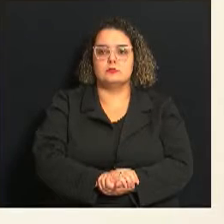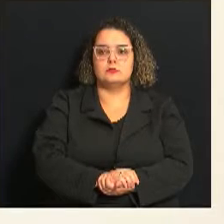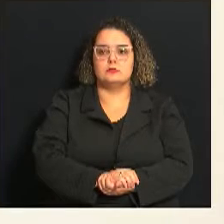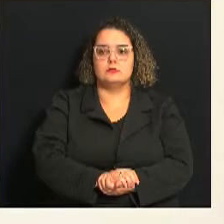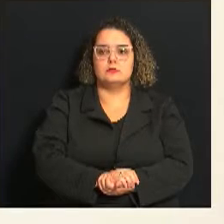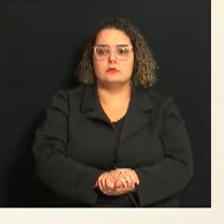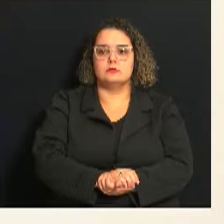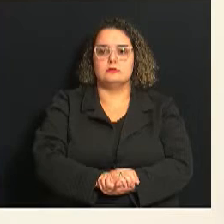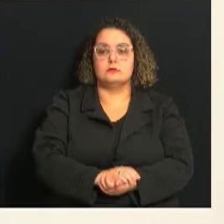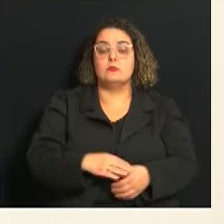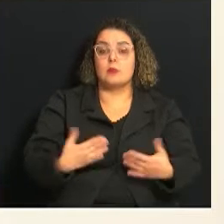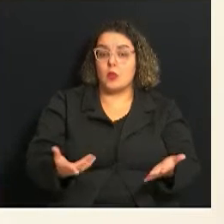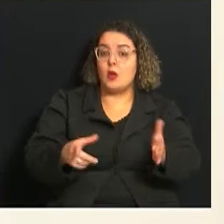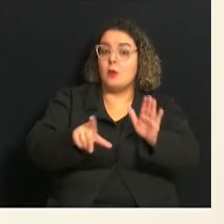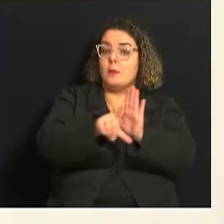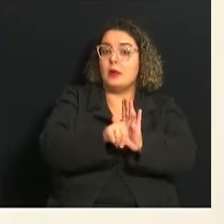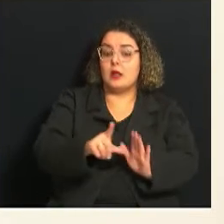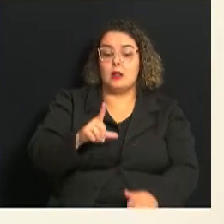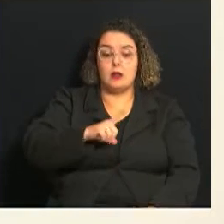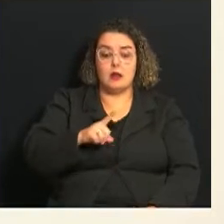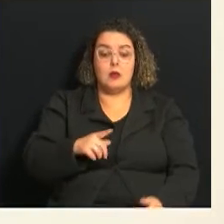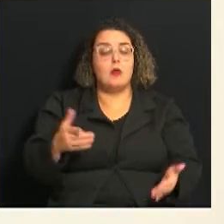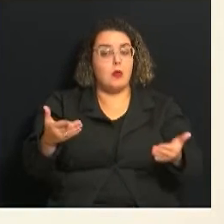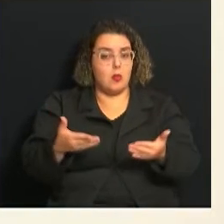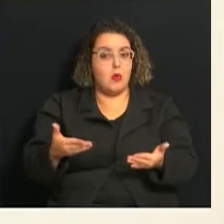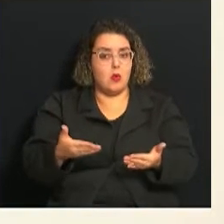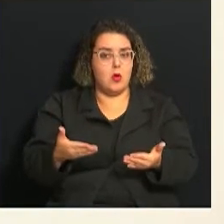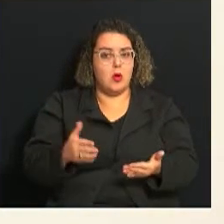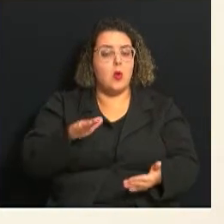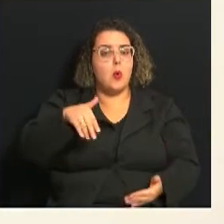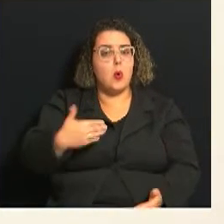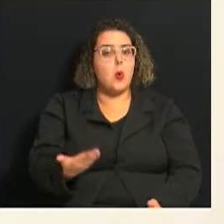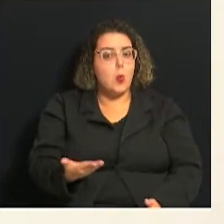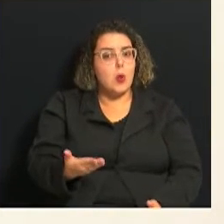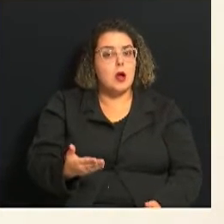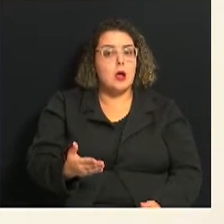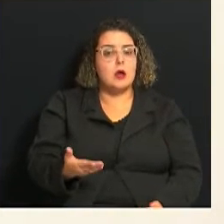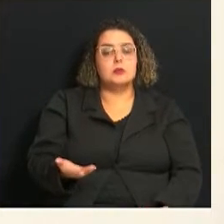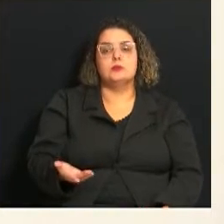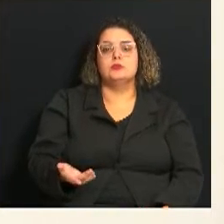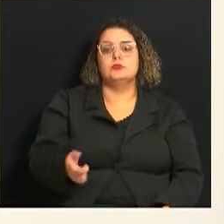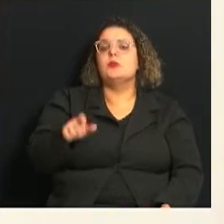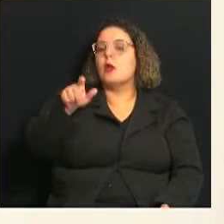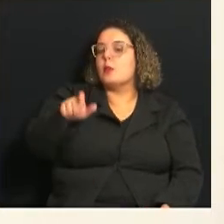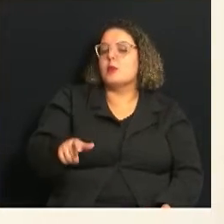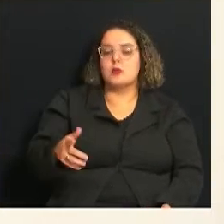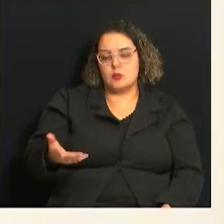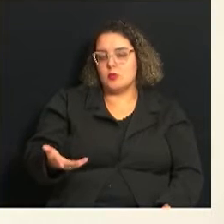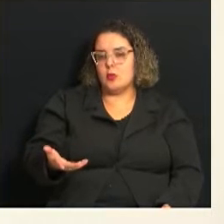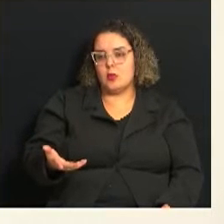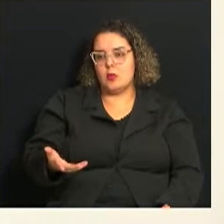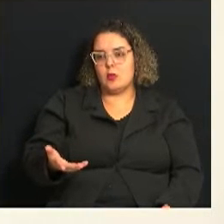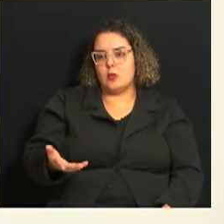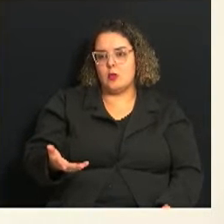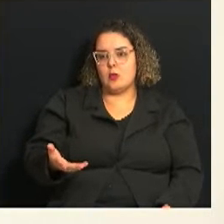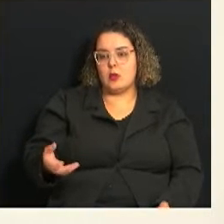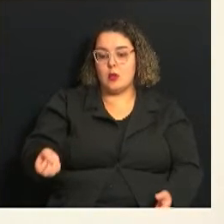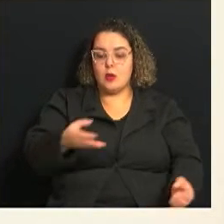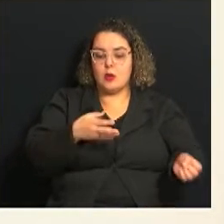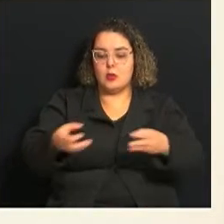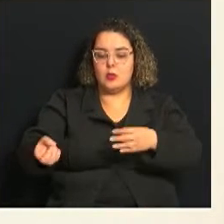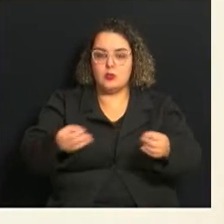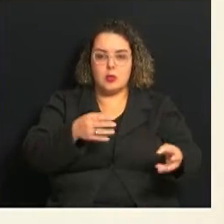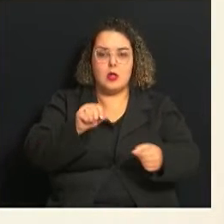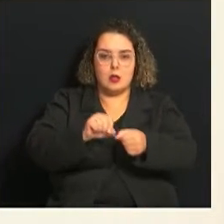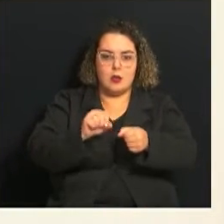Que uma lei que nós temos hoje que diz que quando você vai fazer a atualização cadastral, você